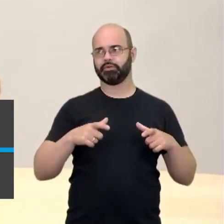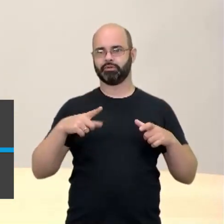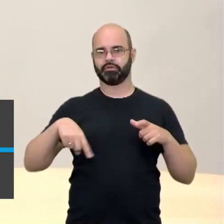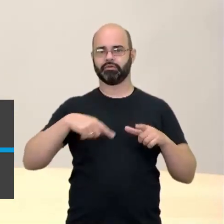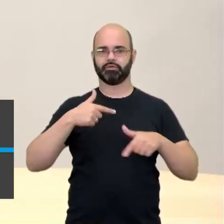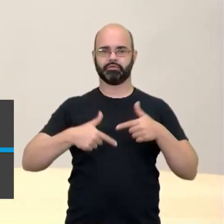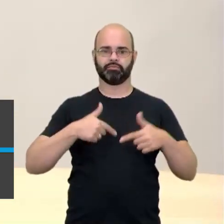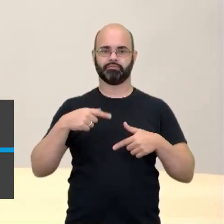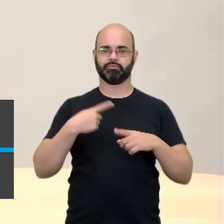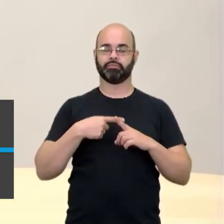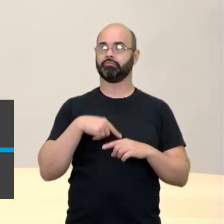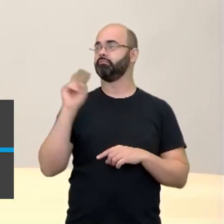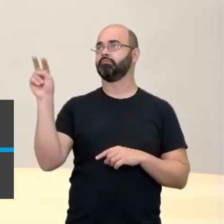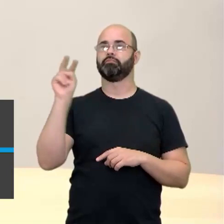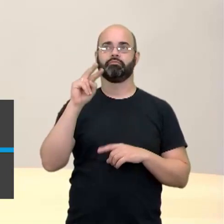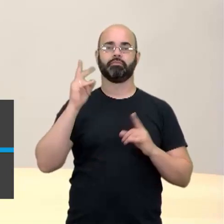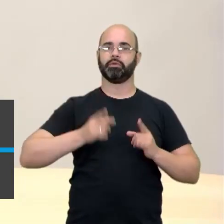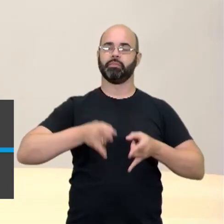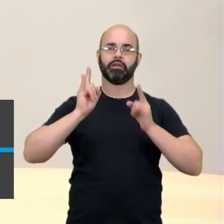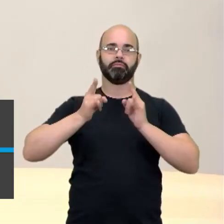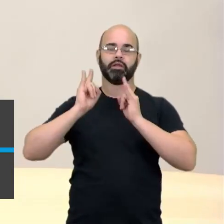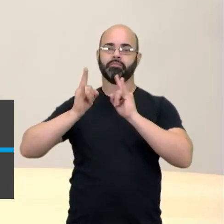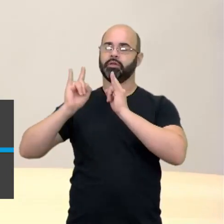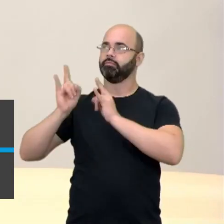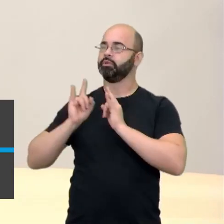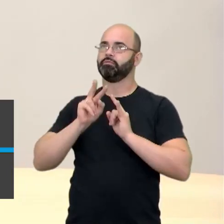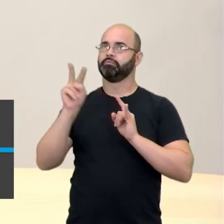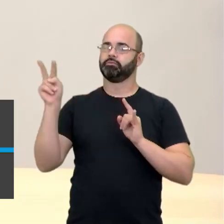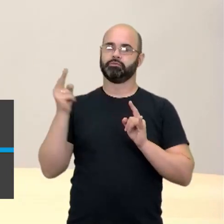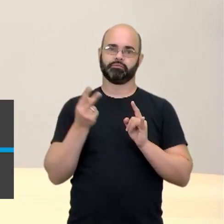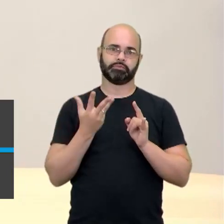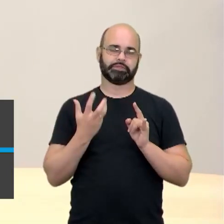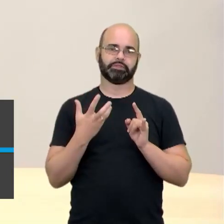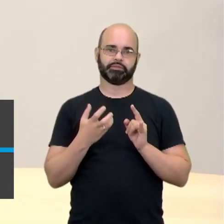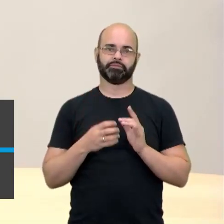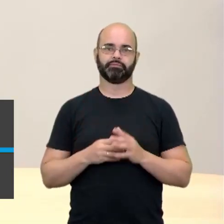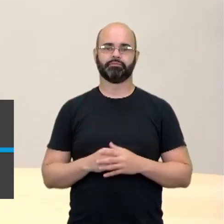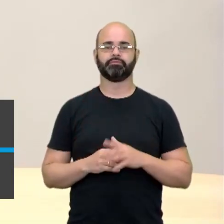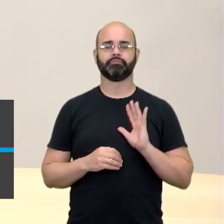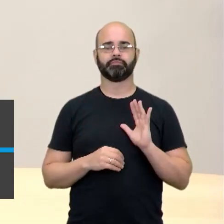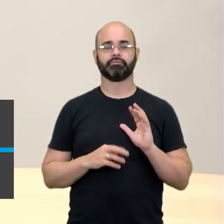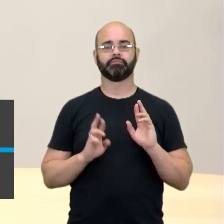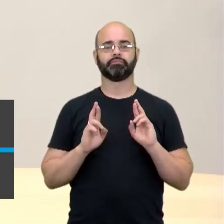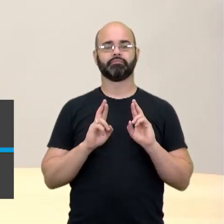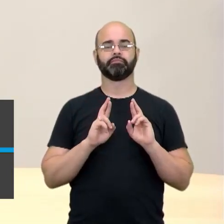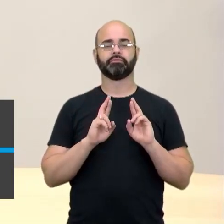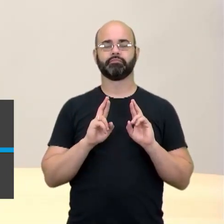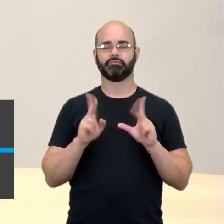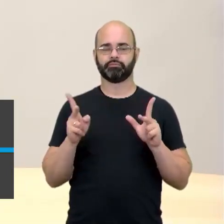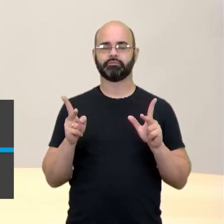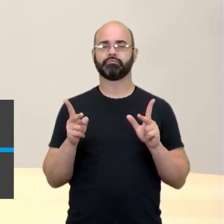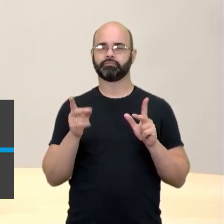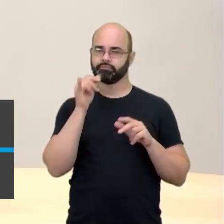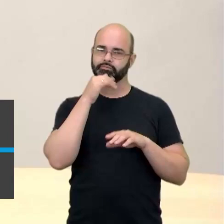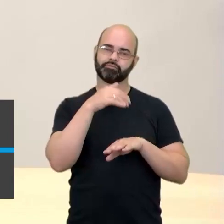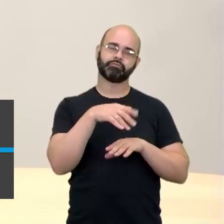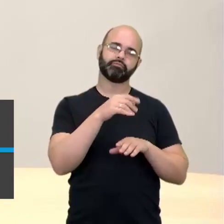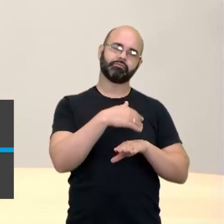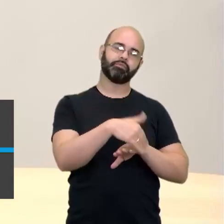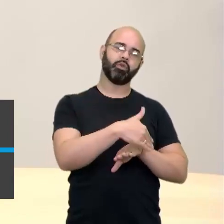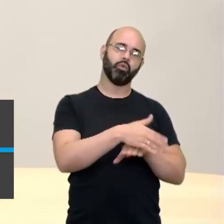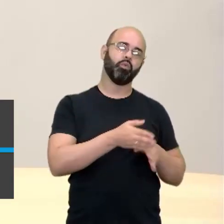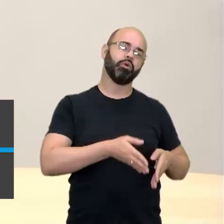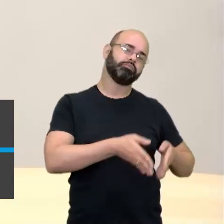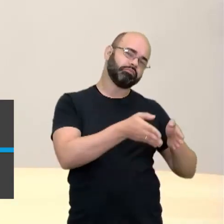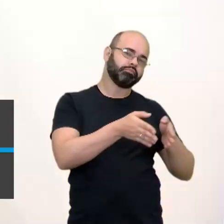olha, está construindo um prédio. Mas já dá para perceber, assim, muita diferença de que de uma rua para outra você